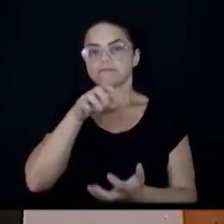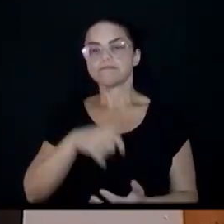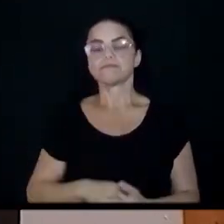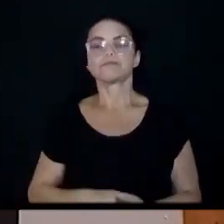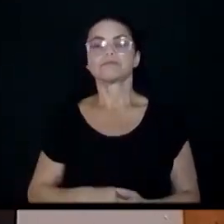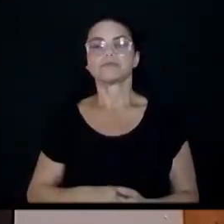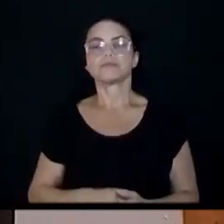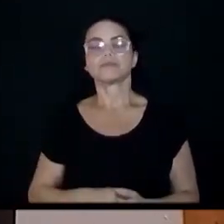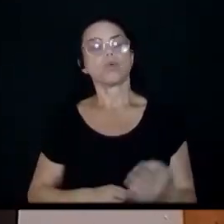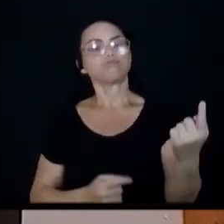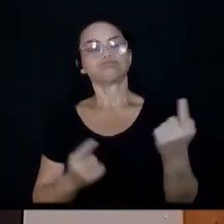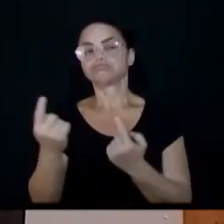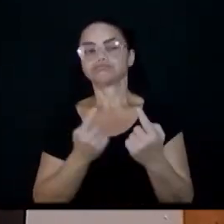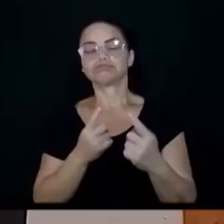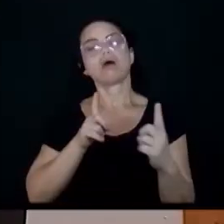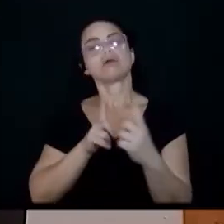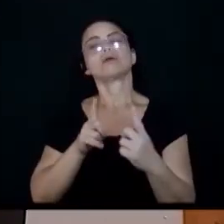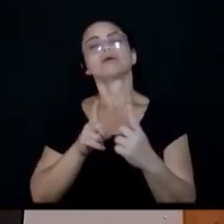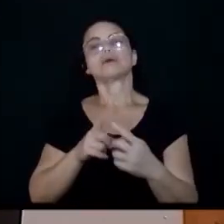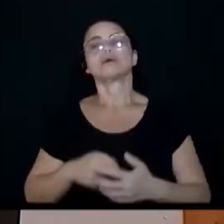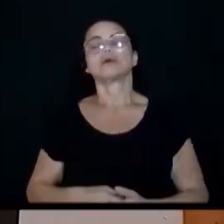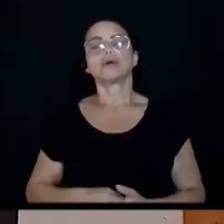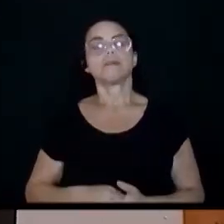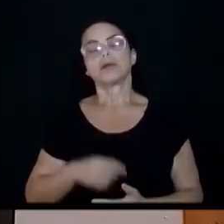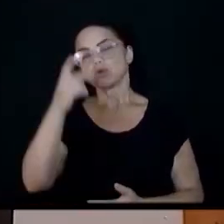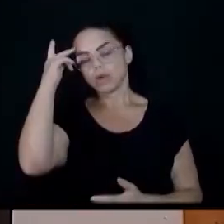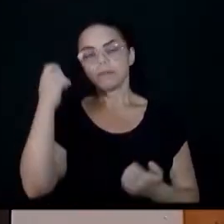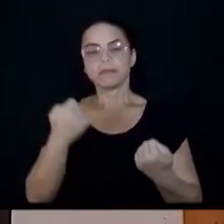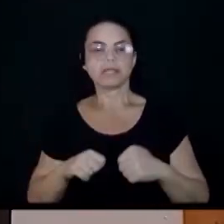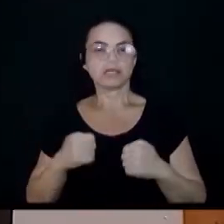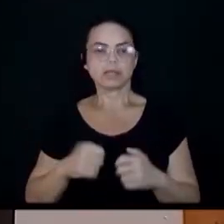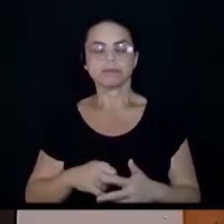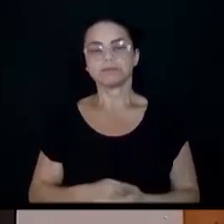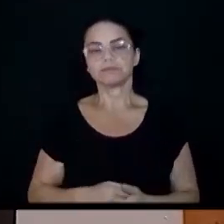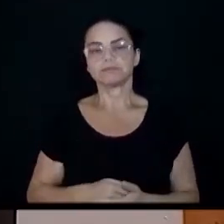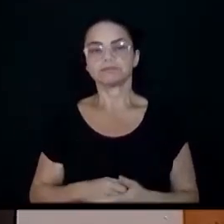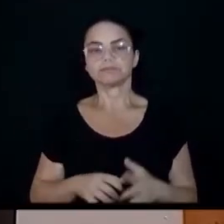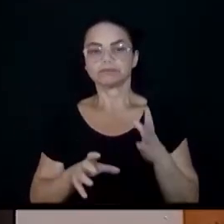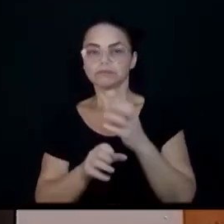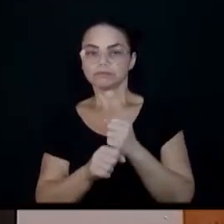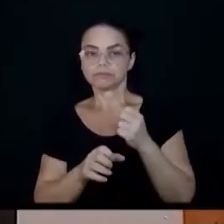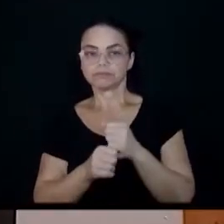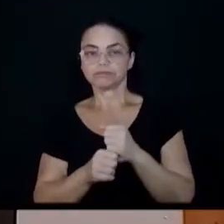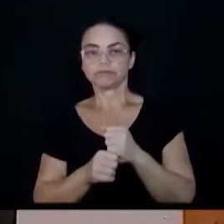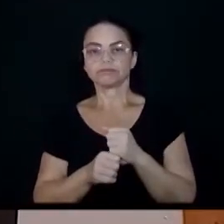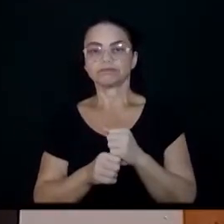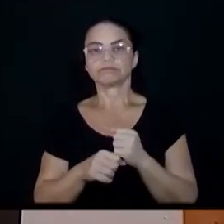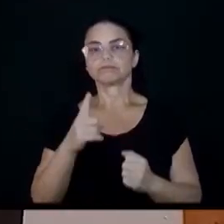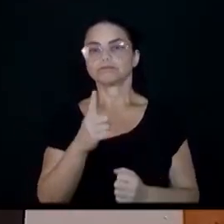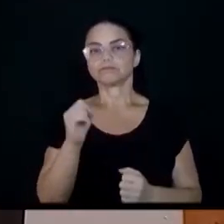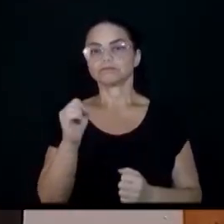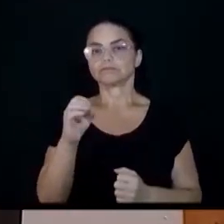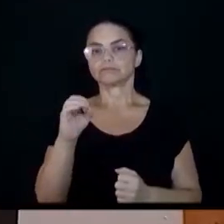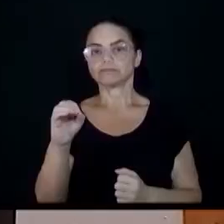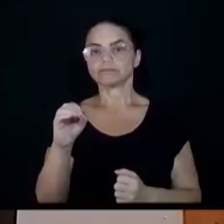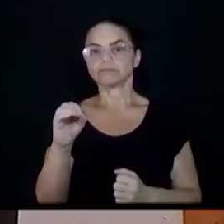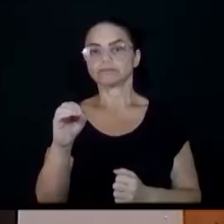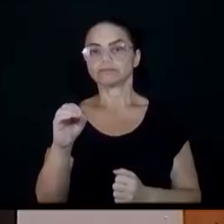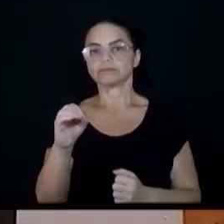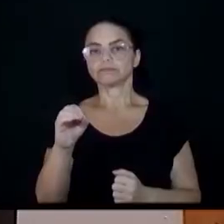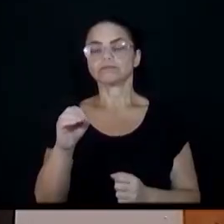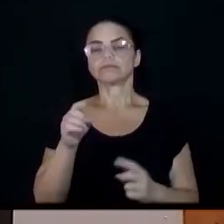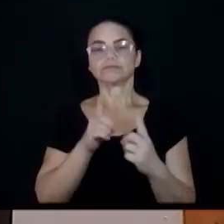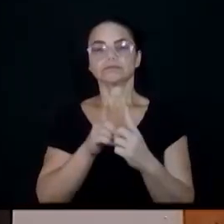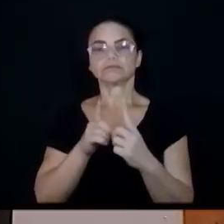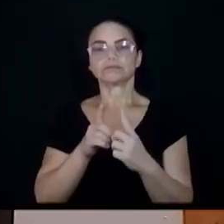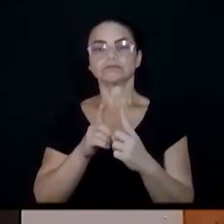e tiver necessidade. Então hoje, somando todo o público, são 180 atendimentos, fora as famílias de